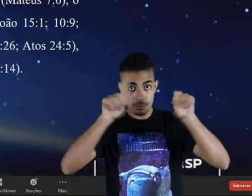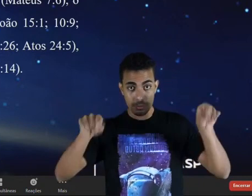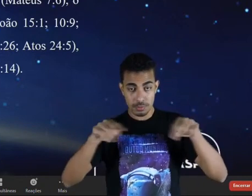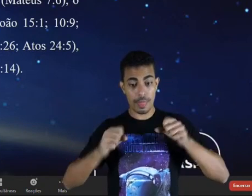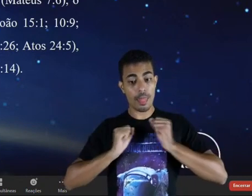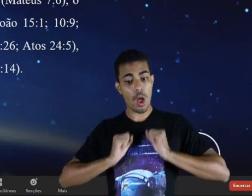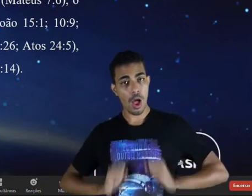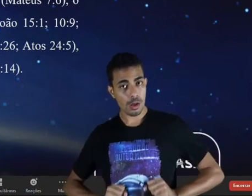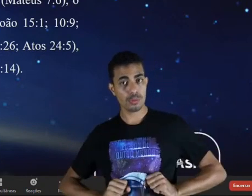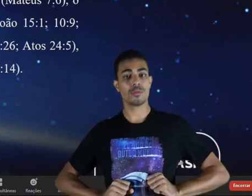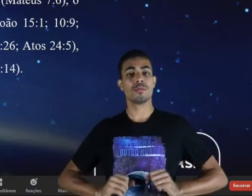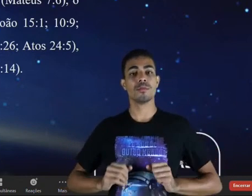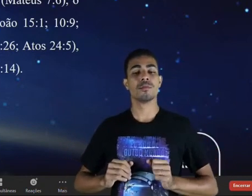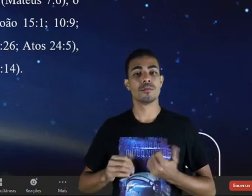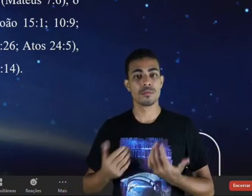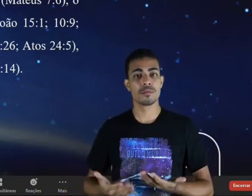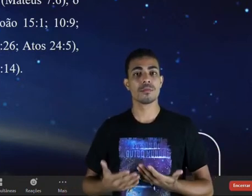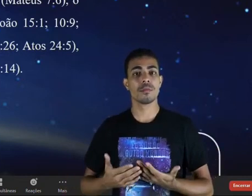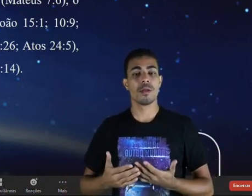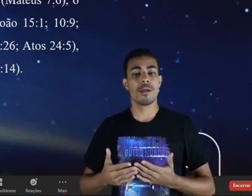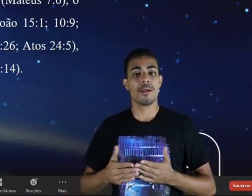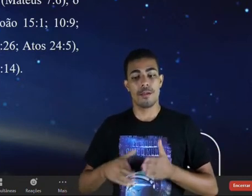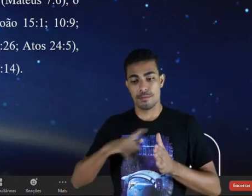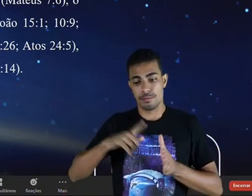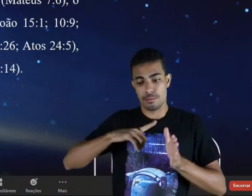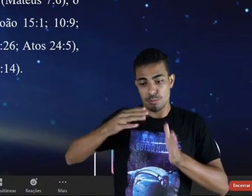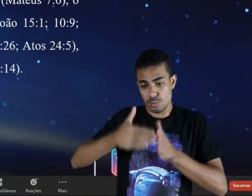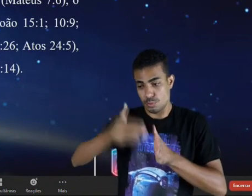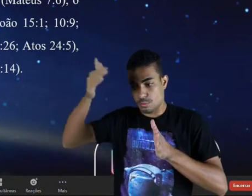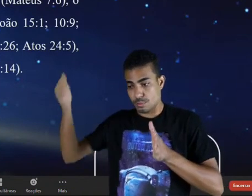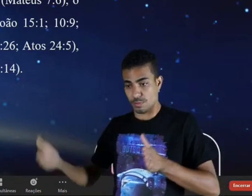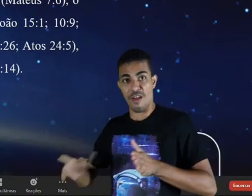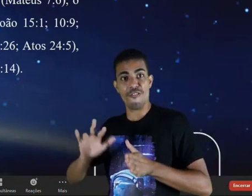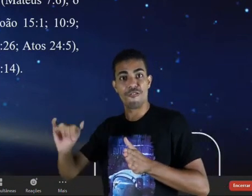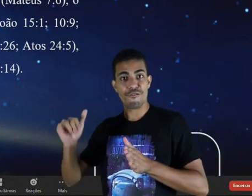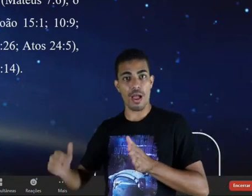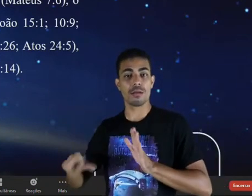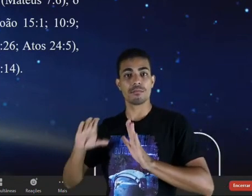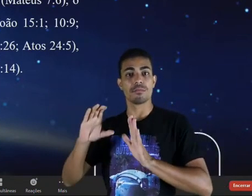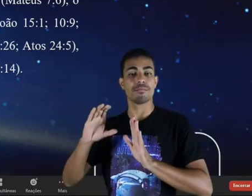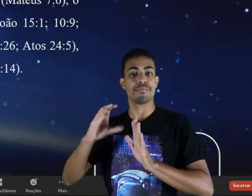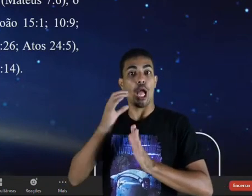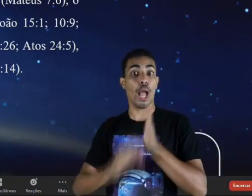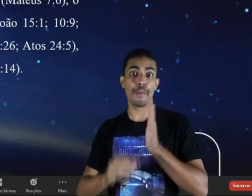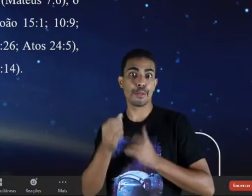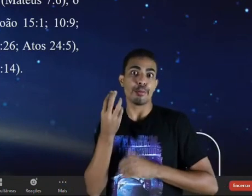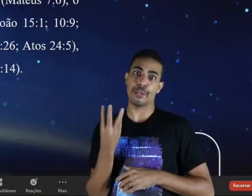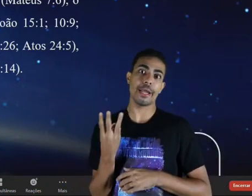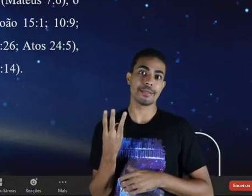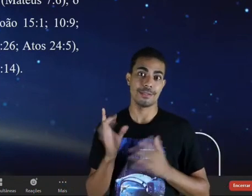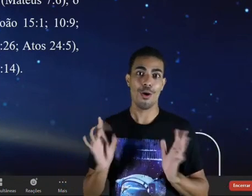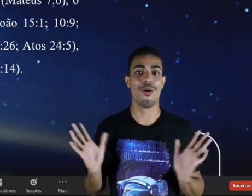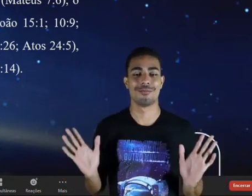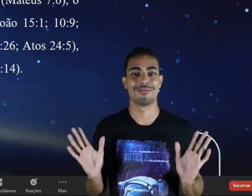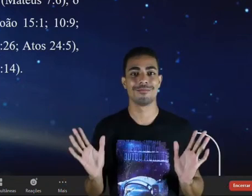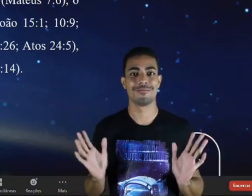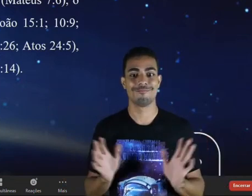sacerdote misericordioso. Tá certo? Um tema que só vai ser tratado no capítulo 3. Olha a